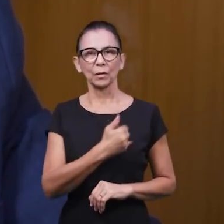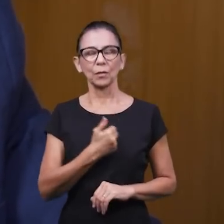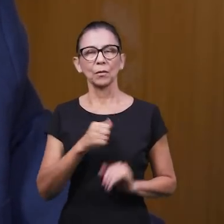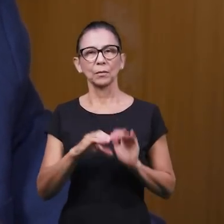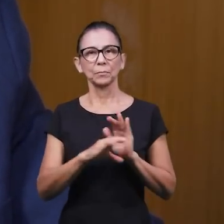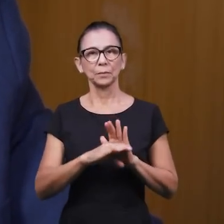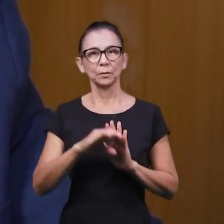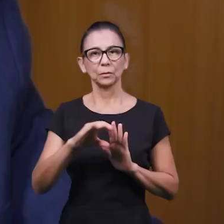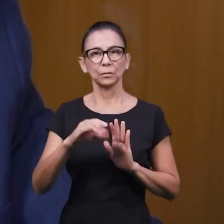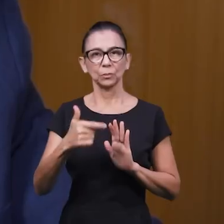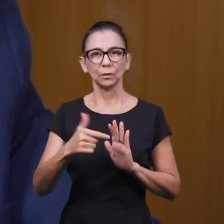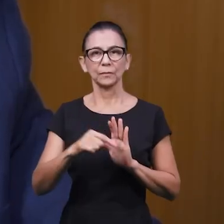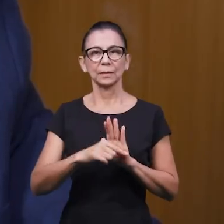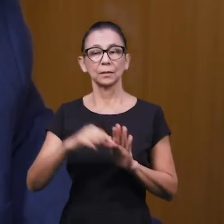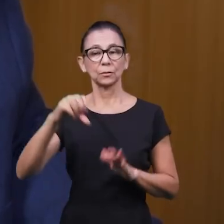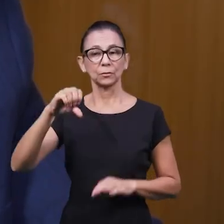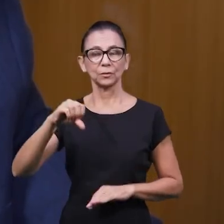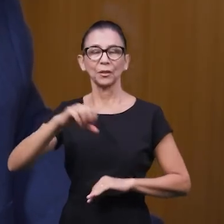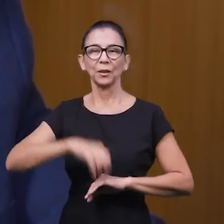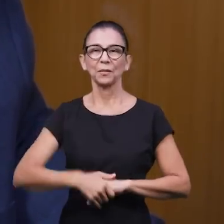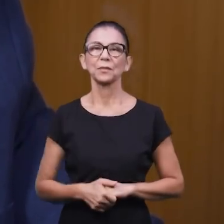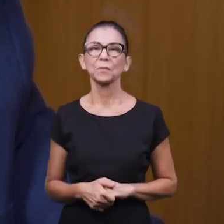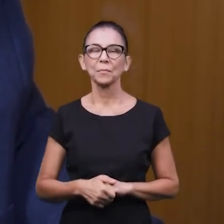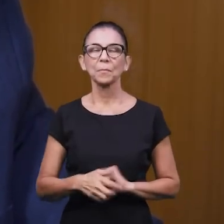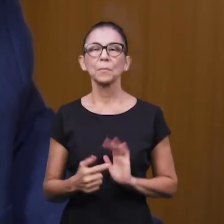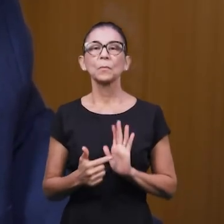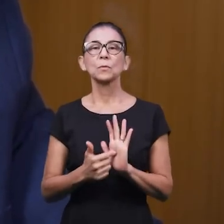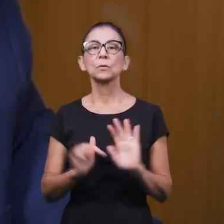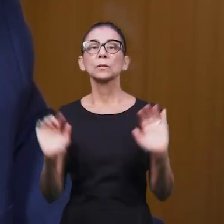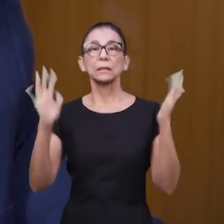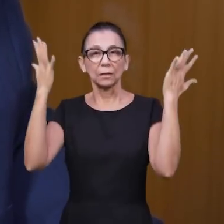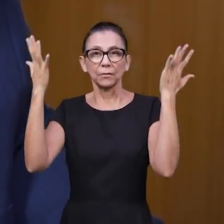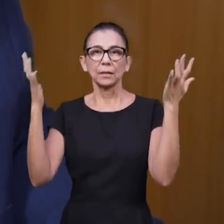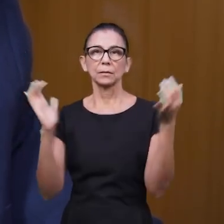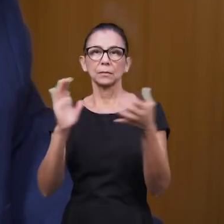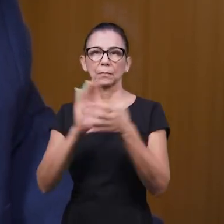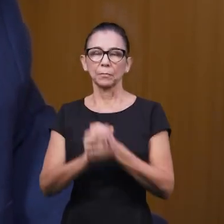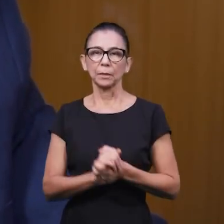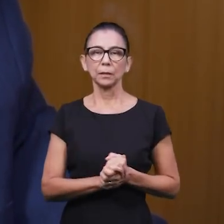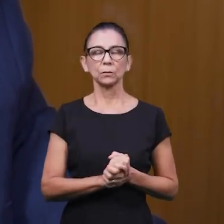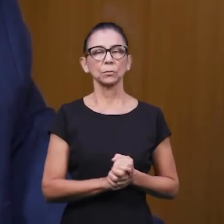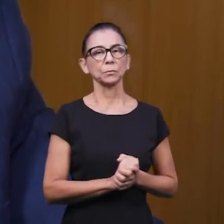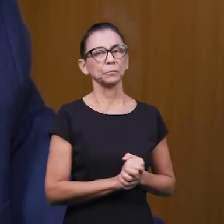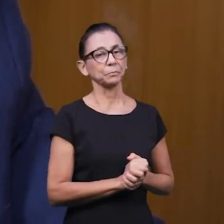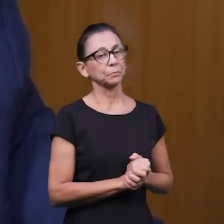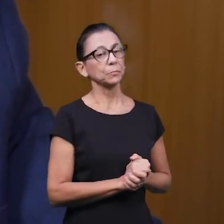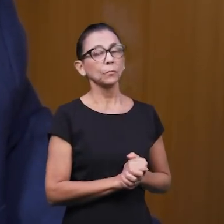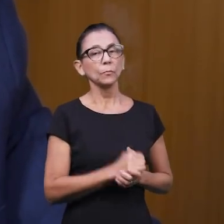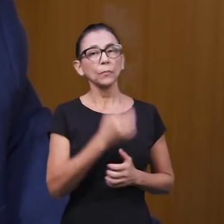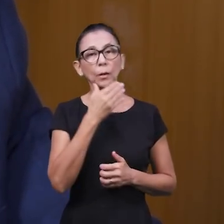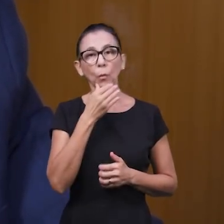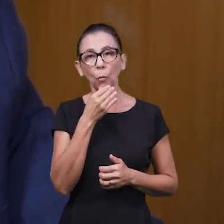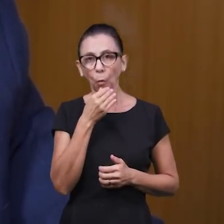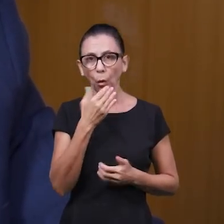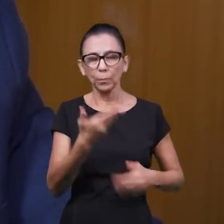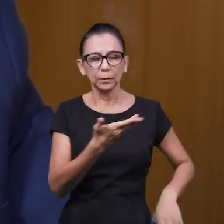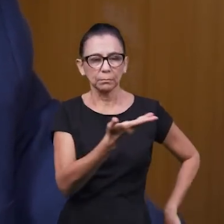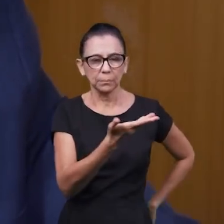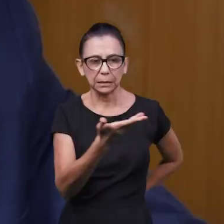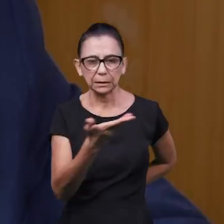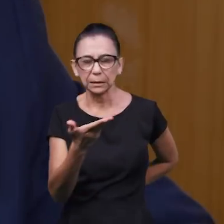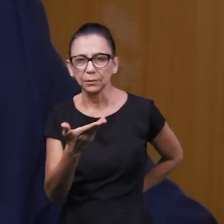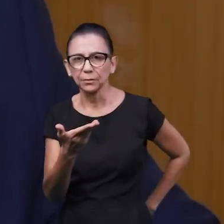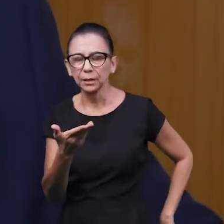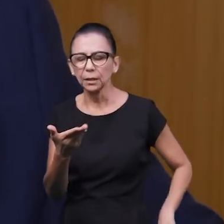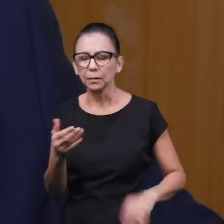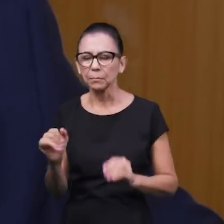2,9 fala que o mestre Sala provou a água feita em vinho, falou, não sabendo de onde viera, se